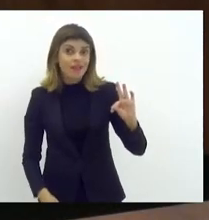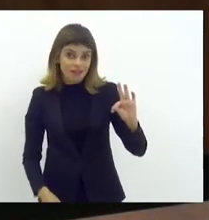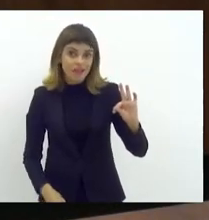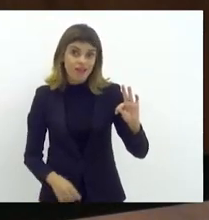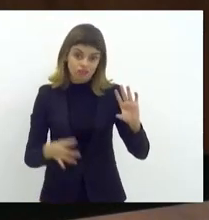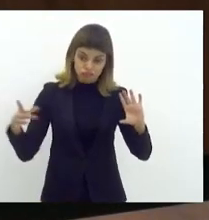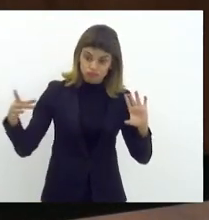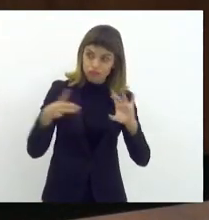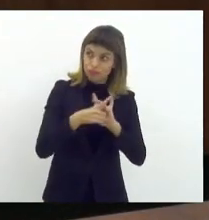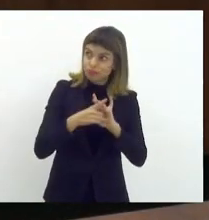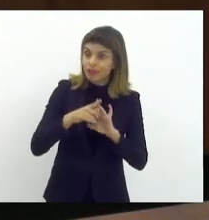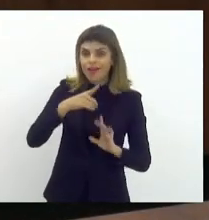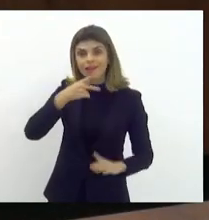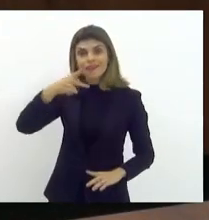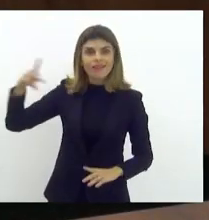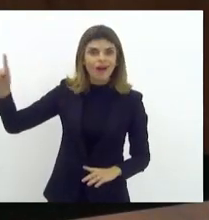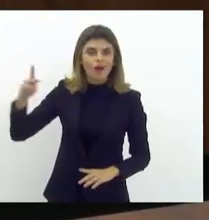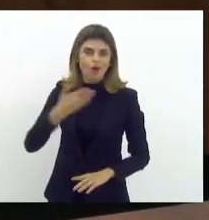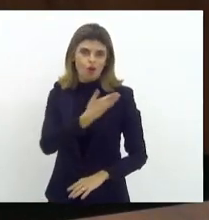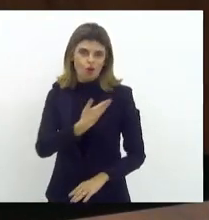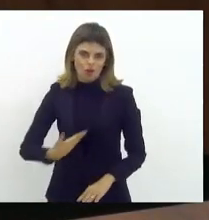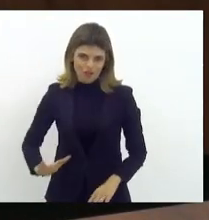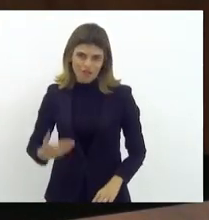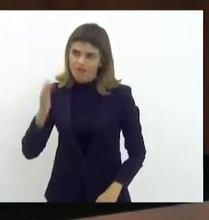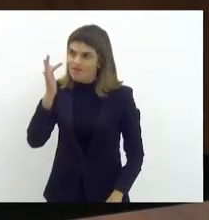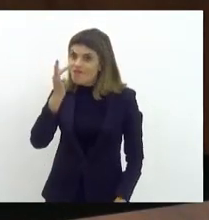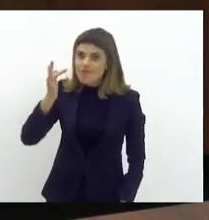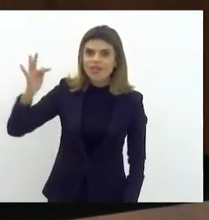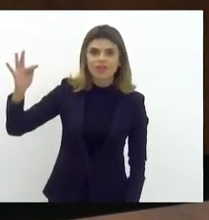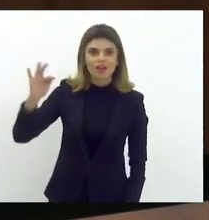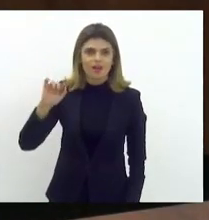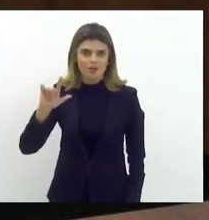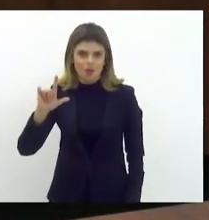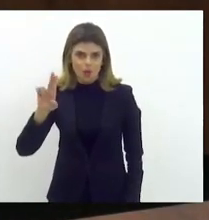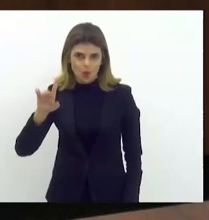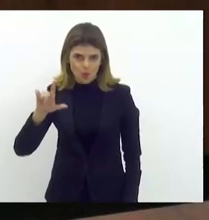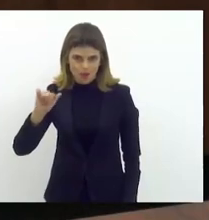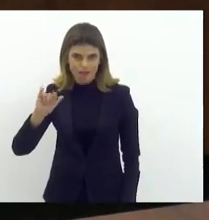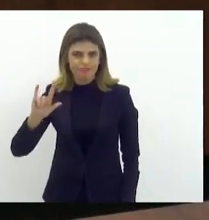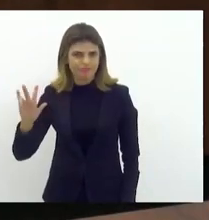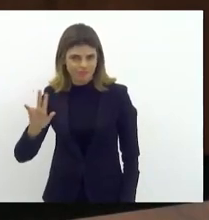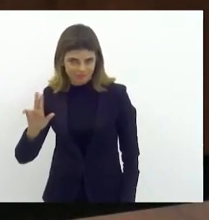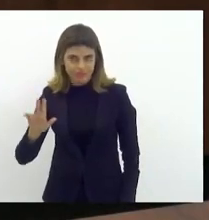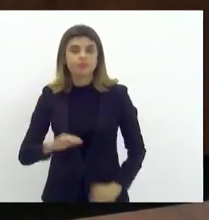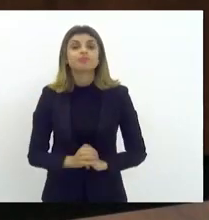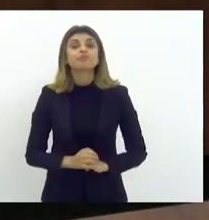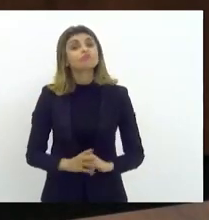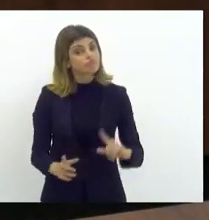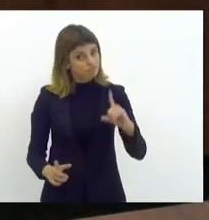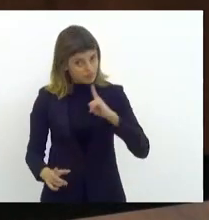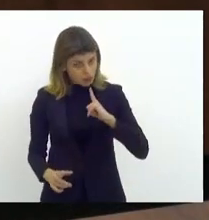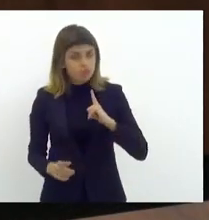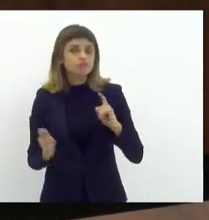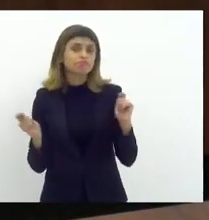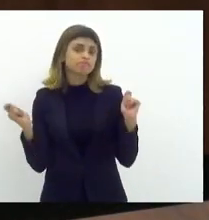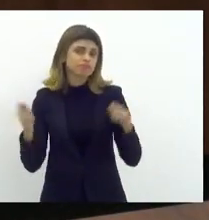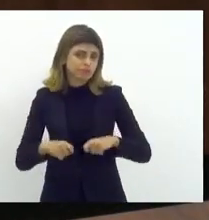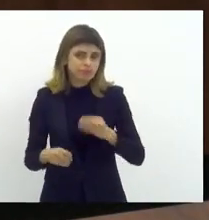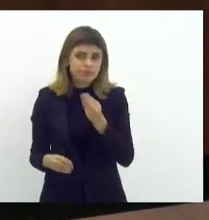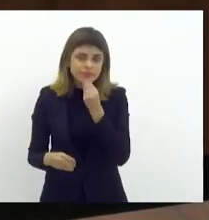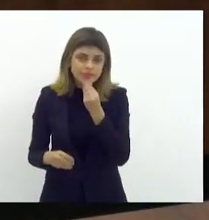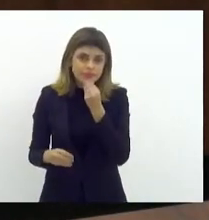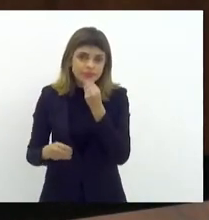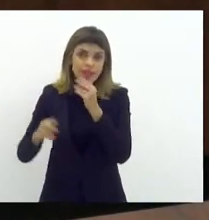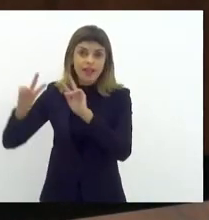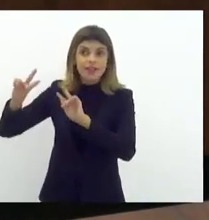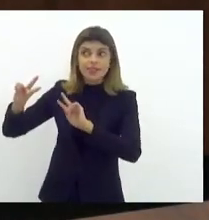governo federal no governo Lula de que graças a esse acordo a possibilidade de